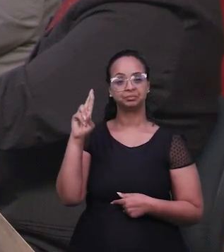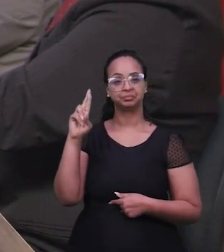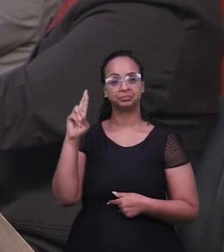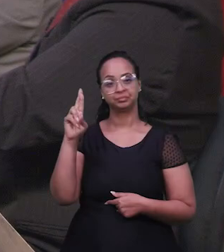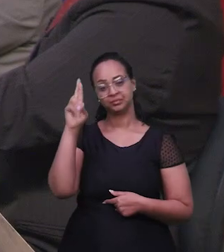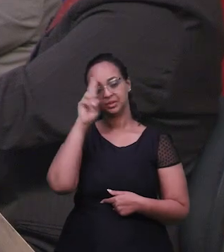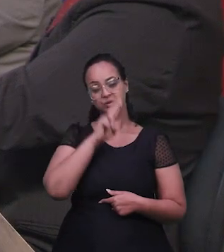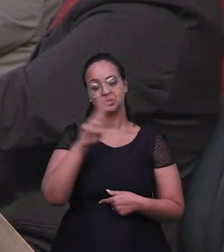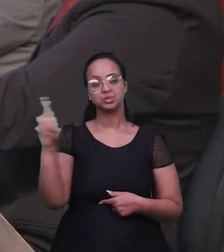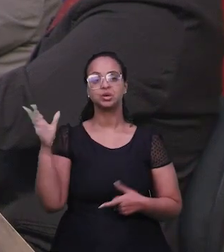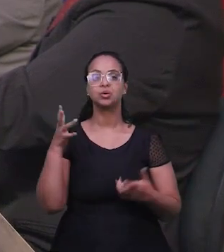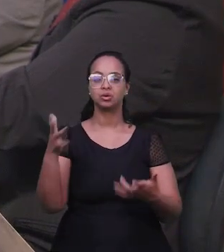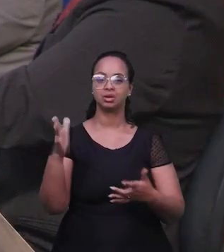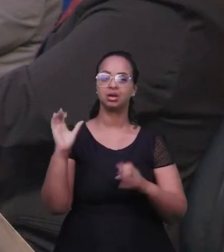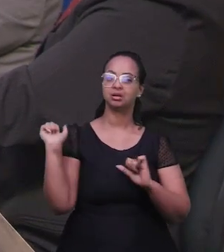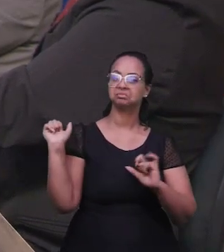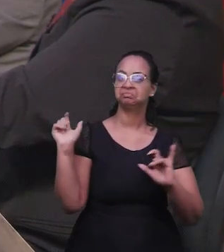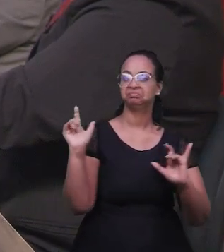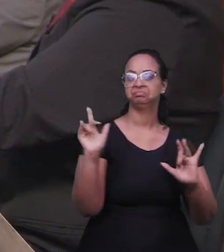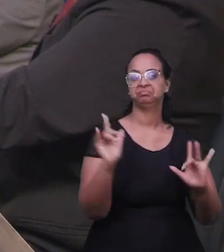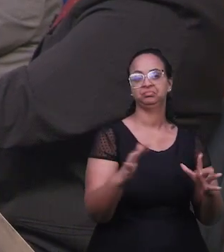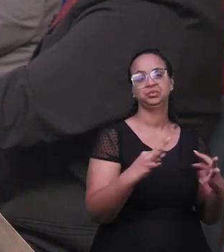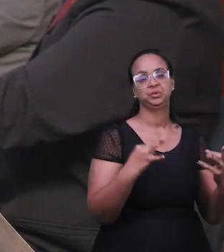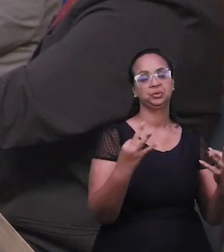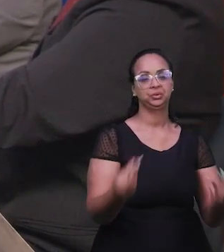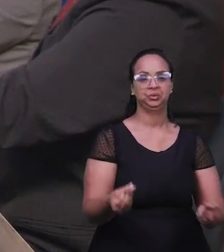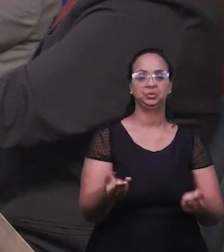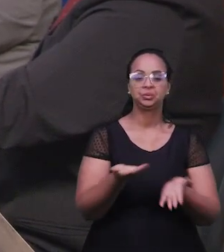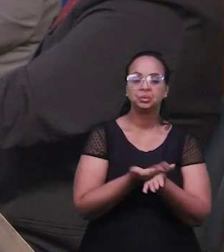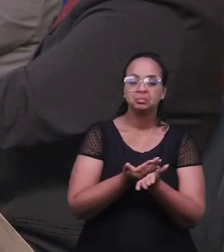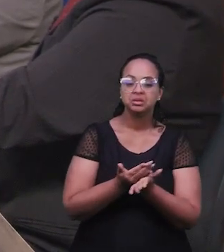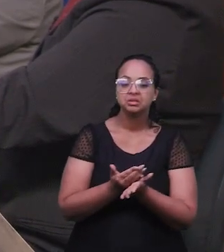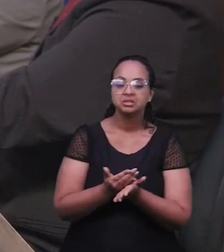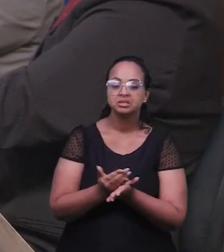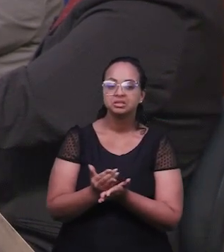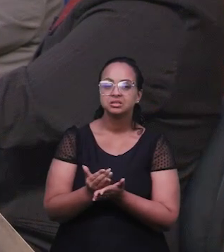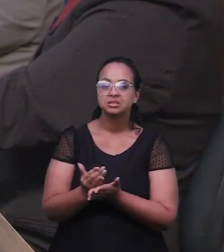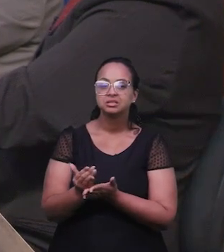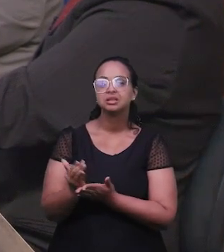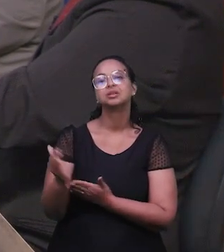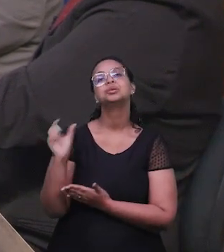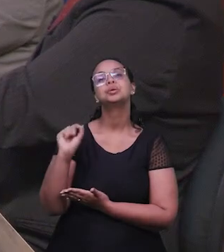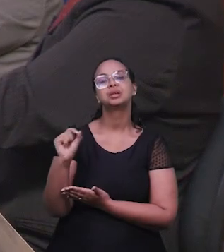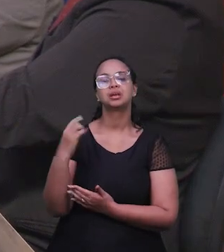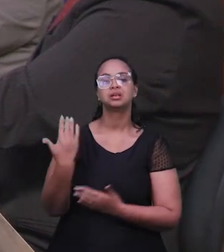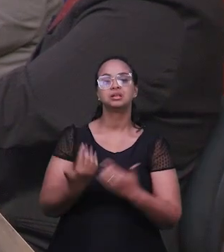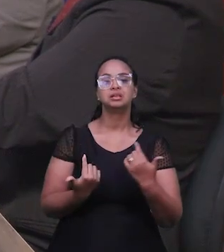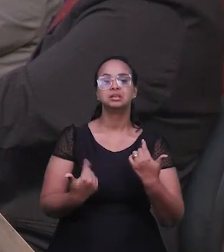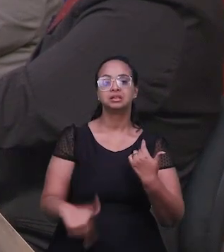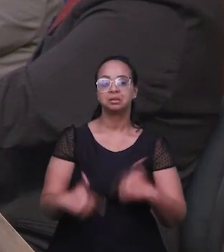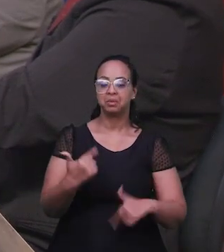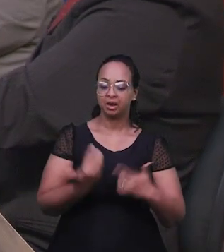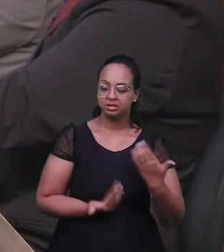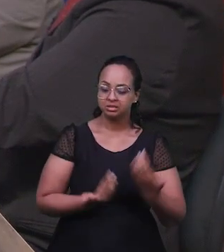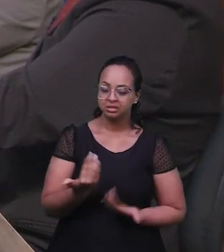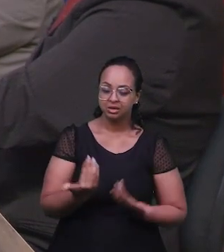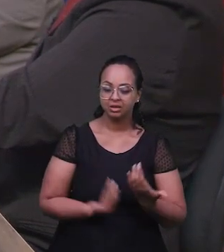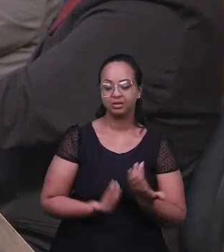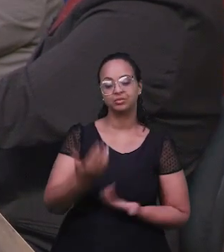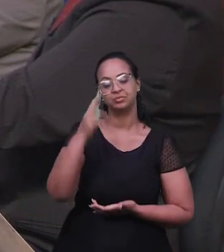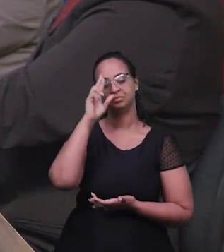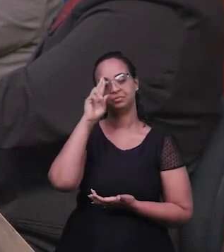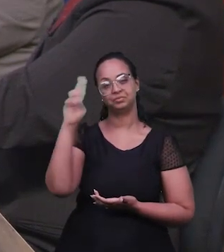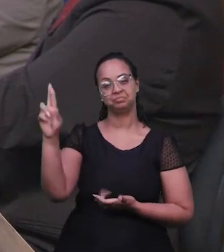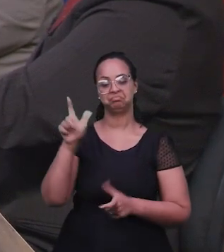ele quer atender a todos. E começando a vida, né? Começando a vida na presença do Senhor, na dependência do Senhor. Isso